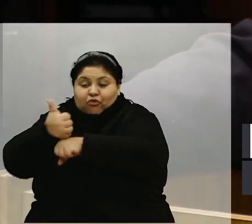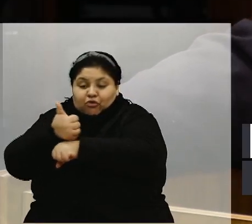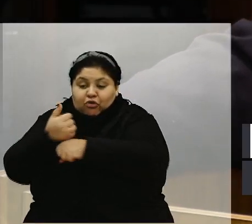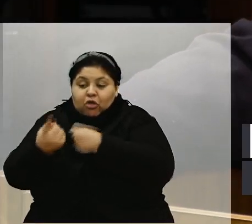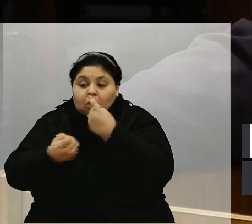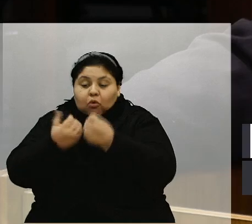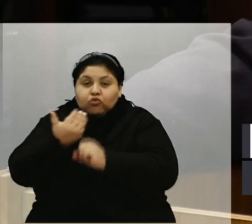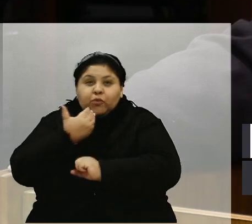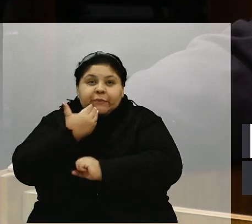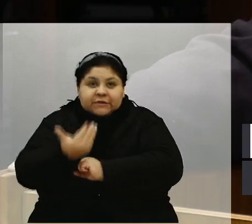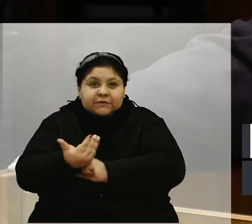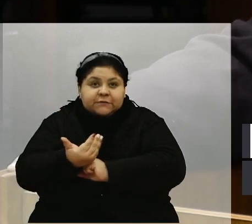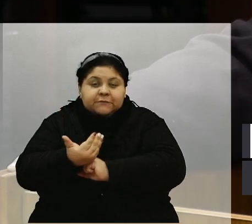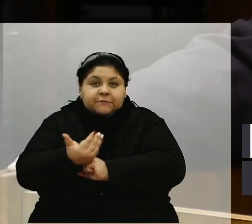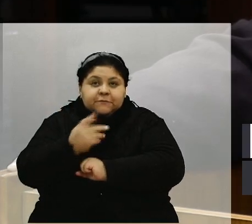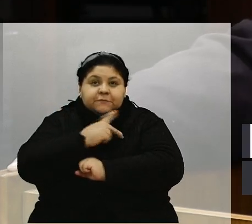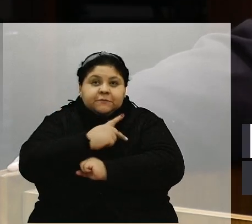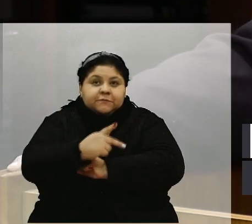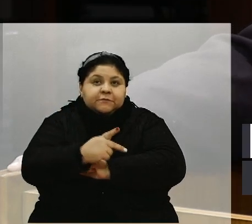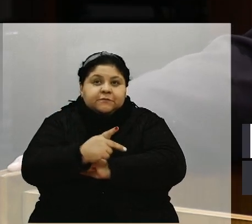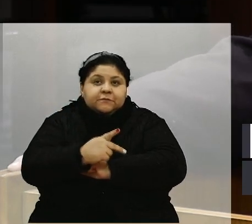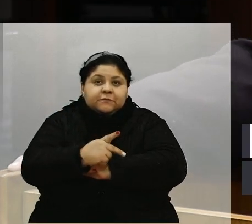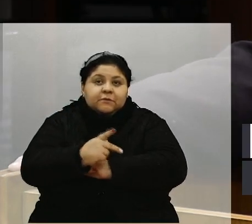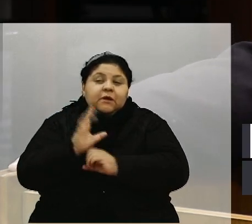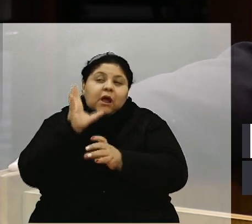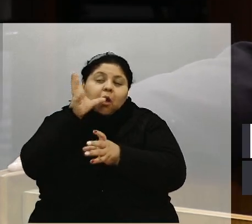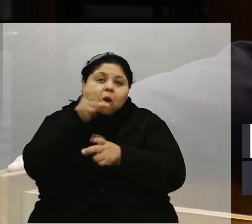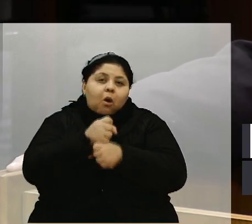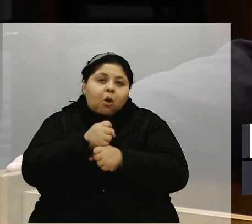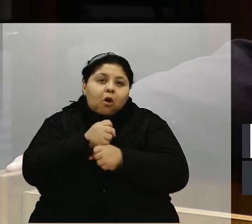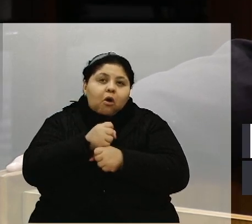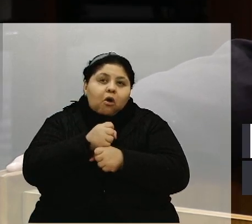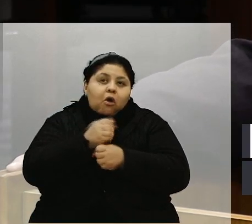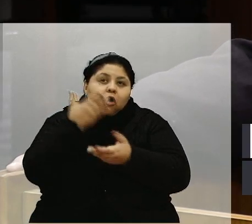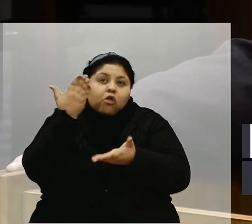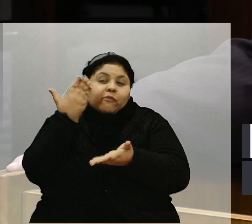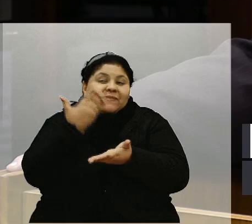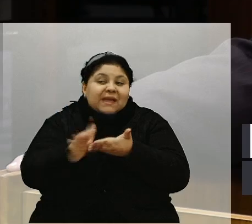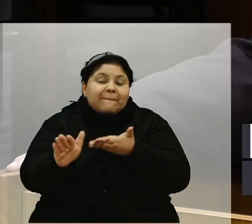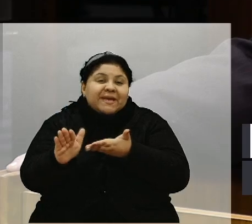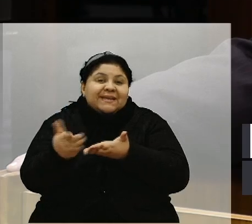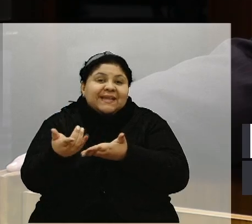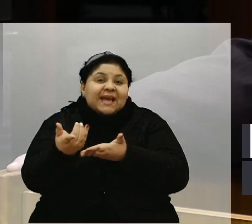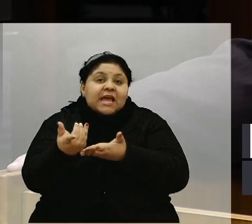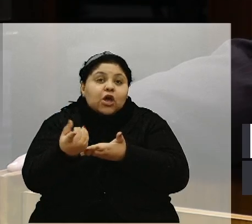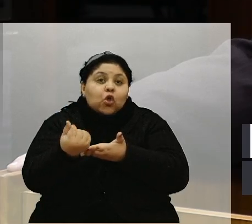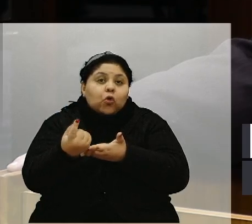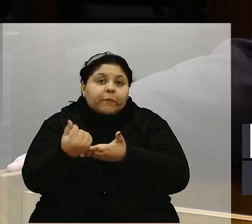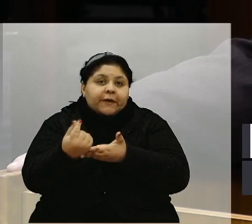me pediram, senhor presidente, para fazer um cálculo da perda econômica.